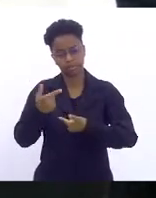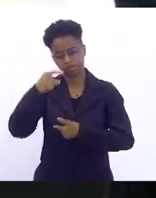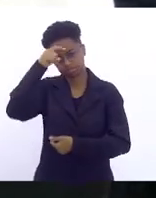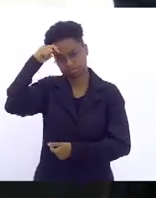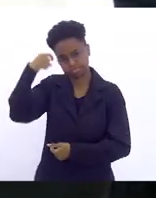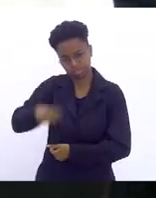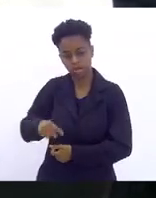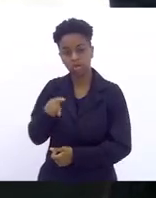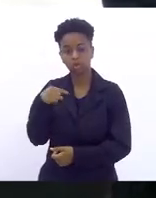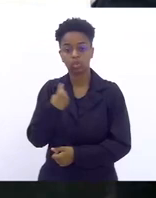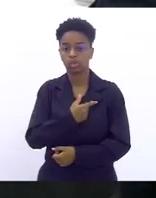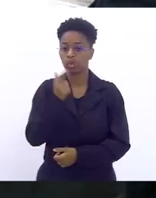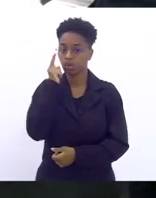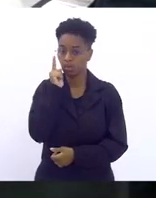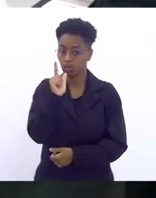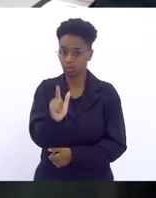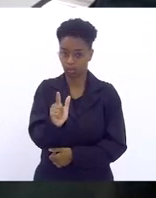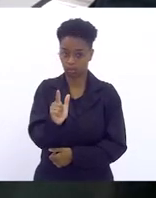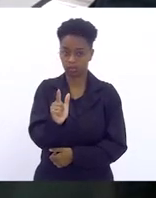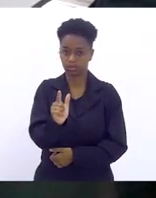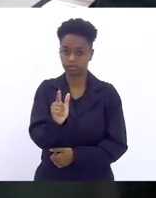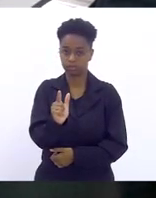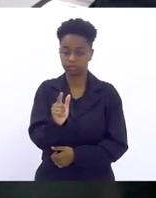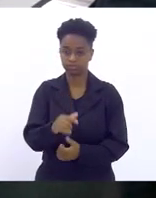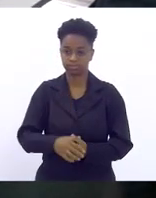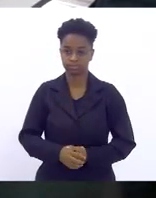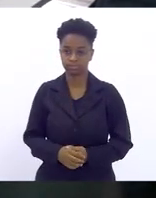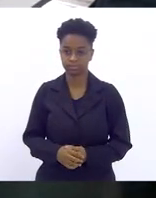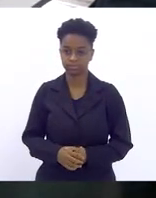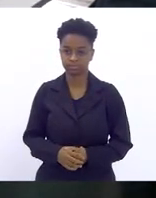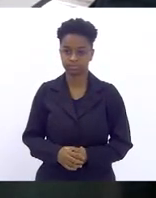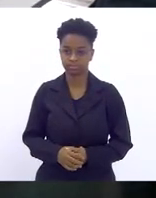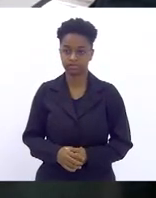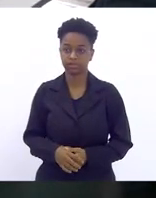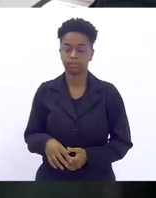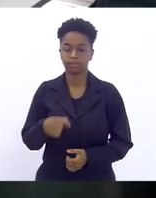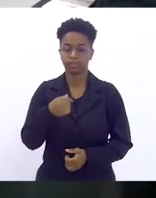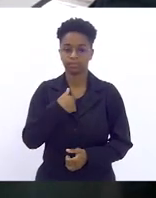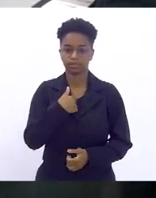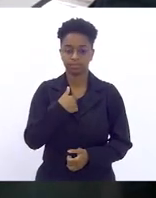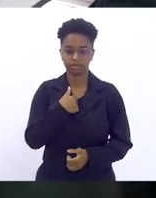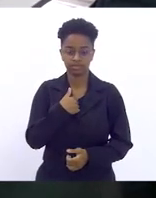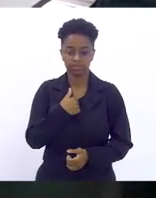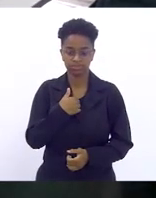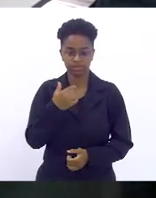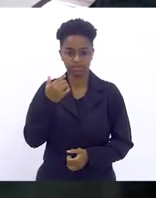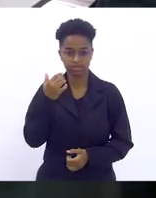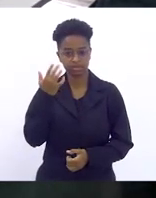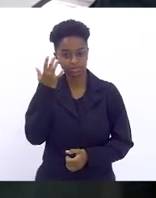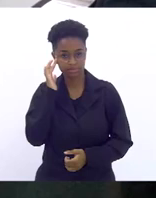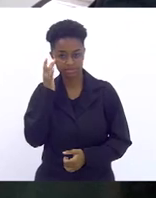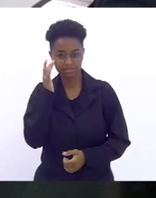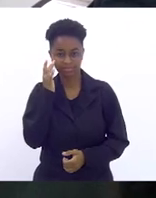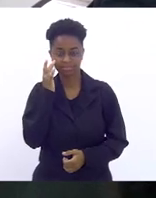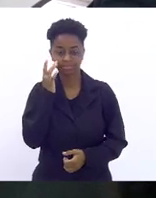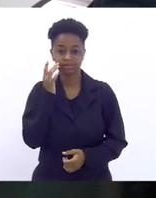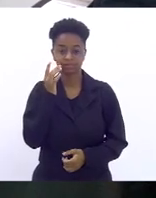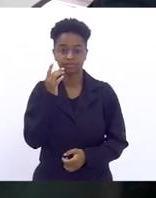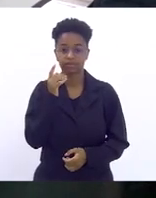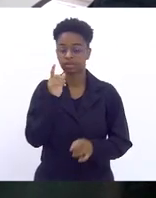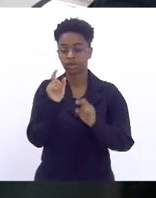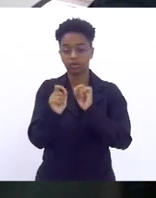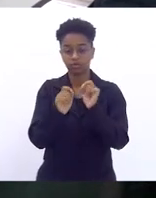a gente chegasse a esse estágio e eu acho que o grande o grande mérito é